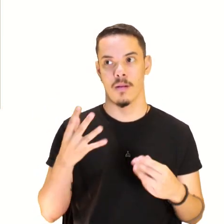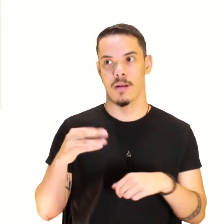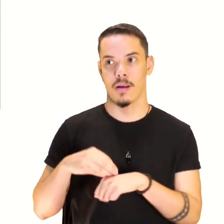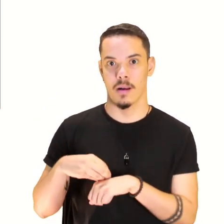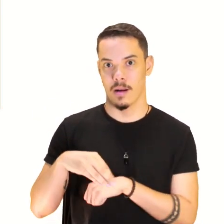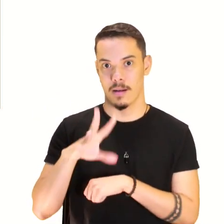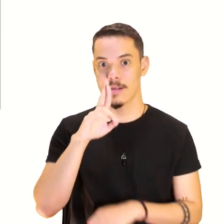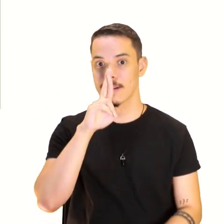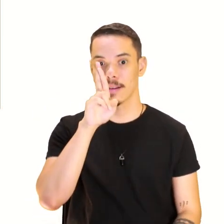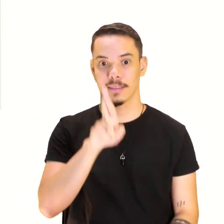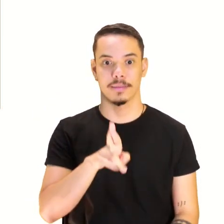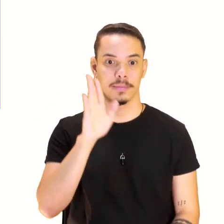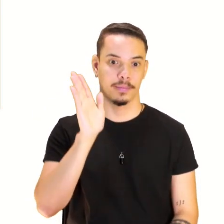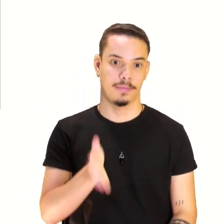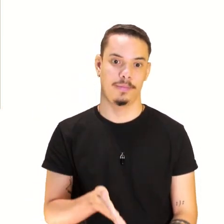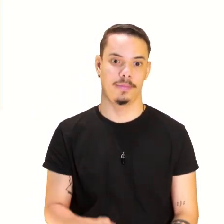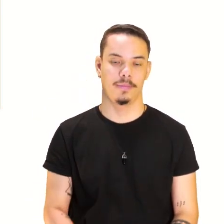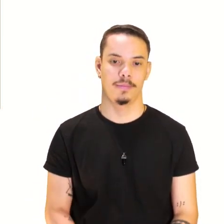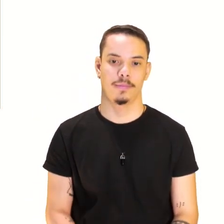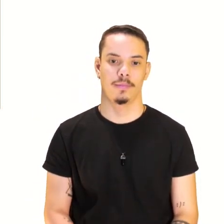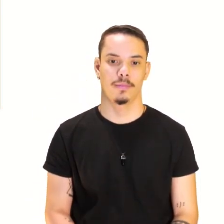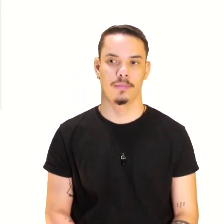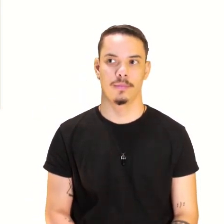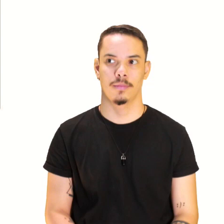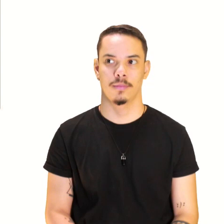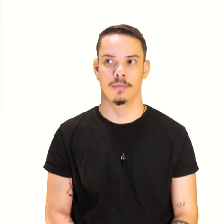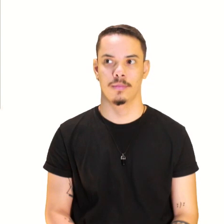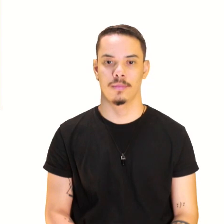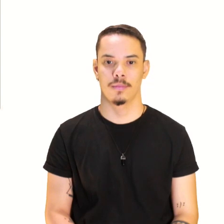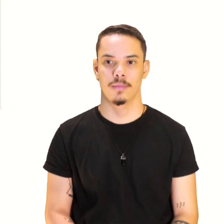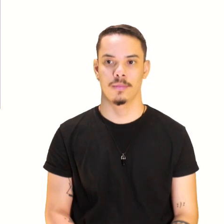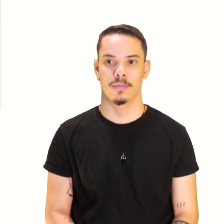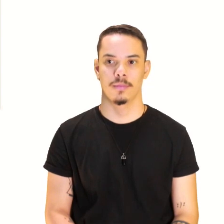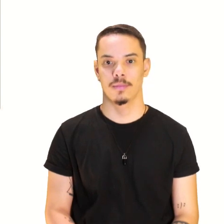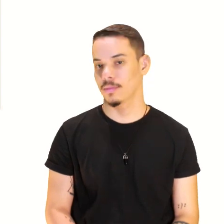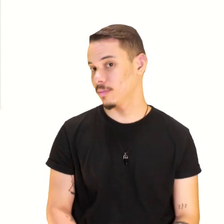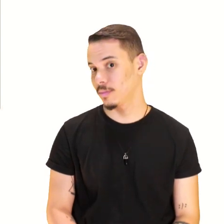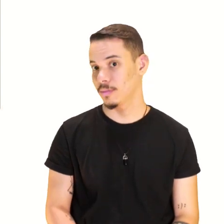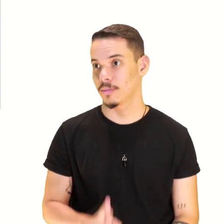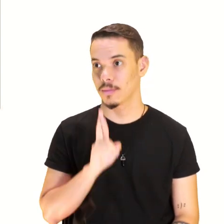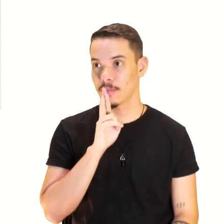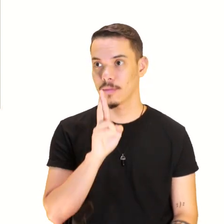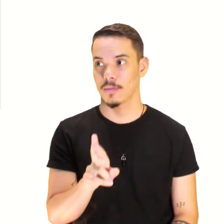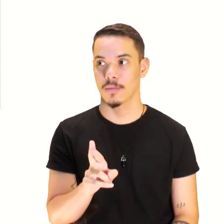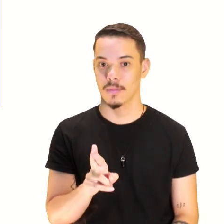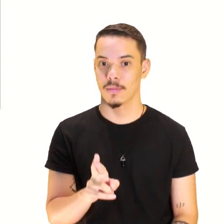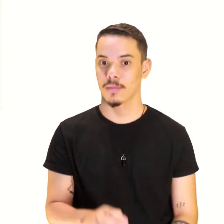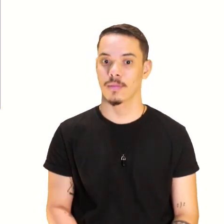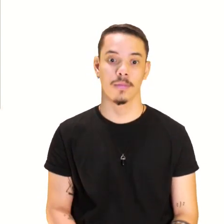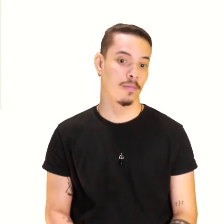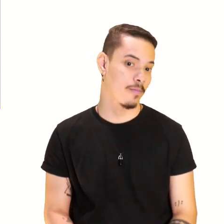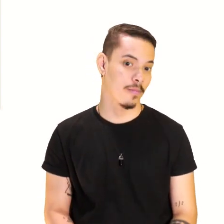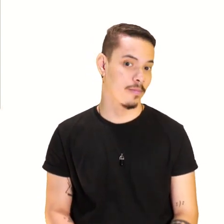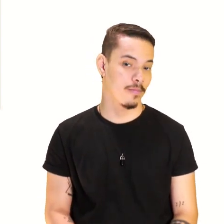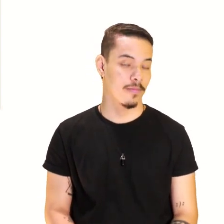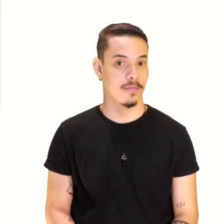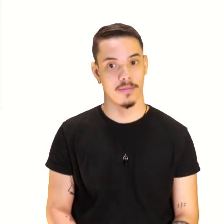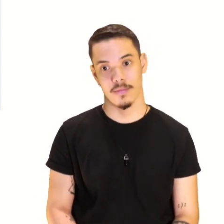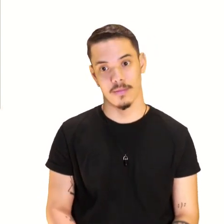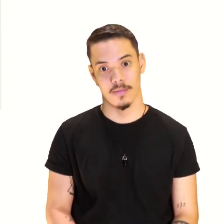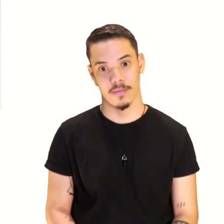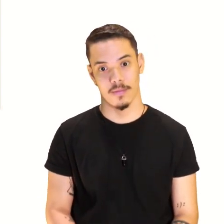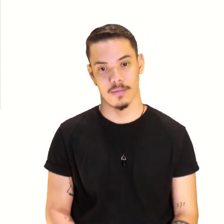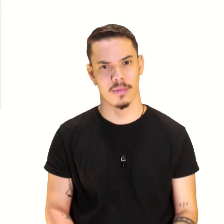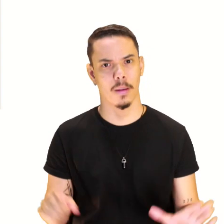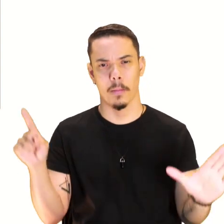a resposta já. Um saco de areia. A resposta é... Um saco de areia equivale a quantos tijolos? É a